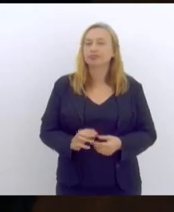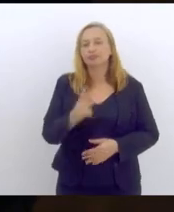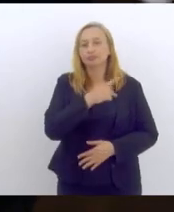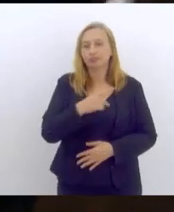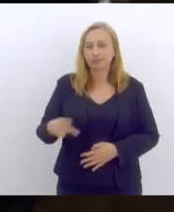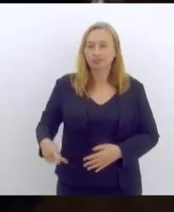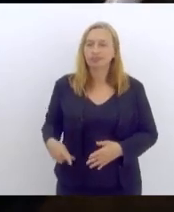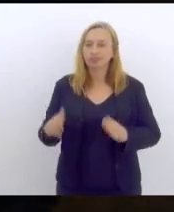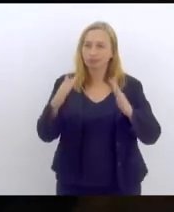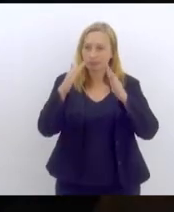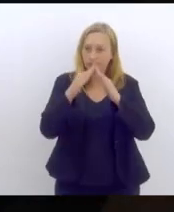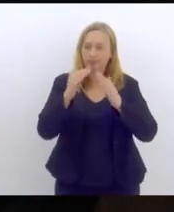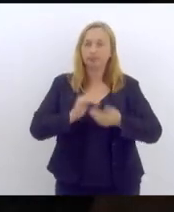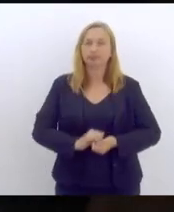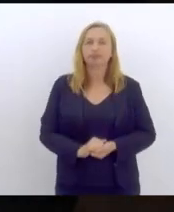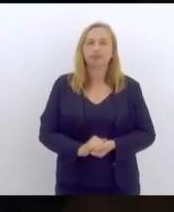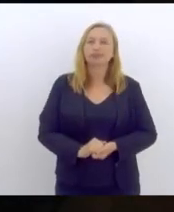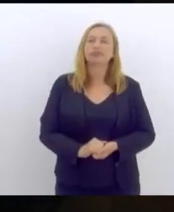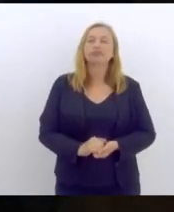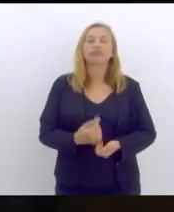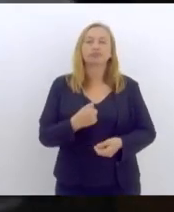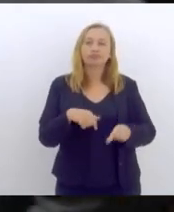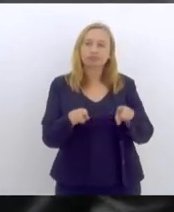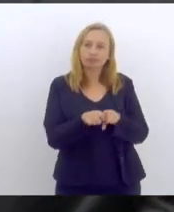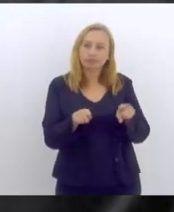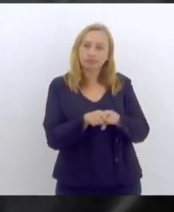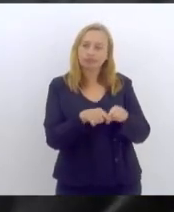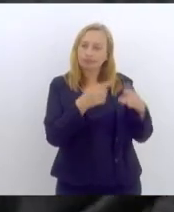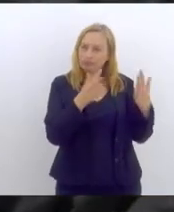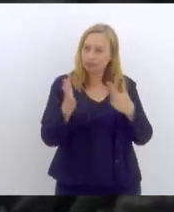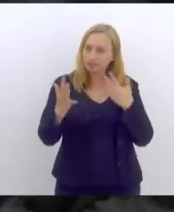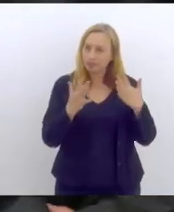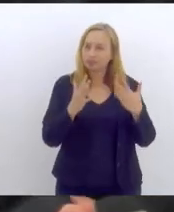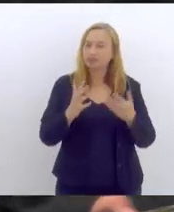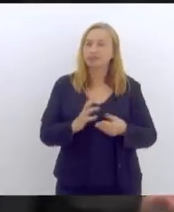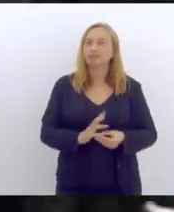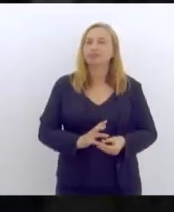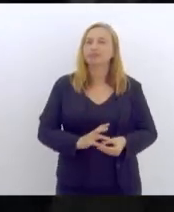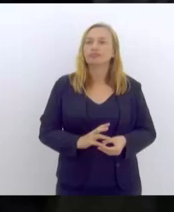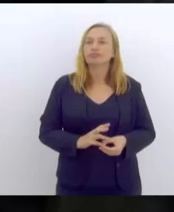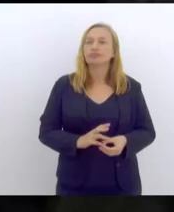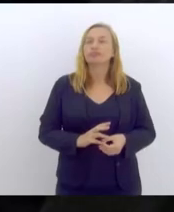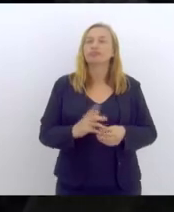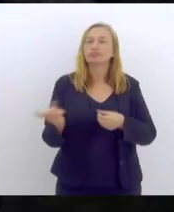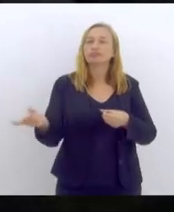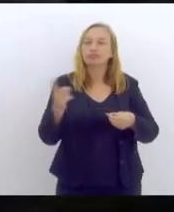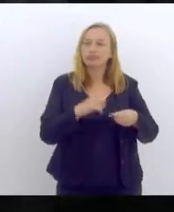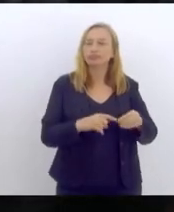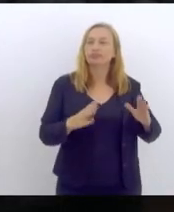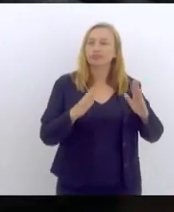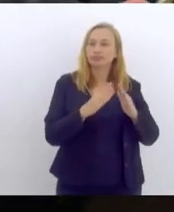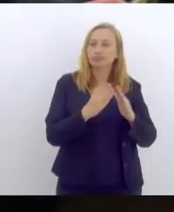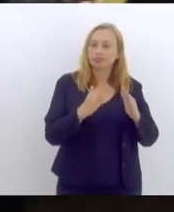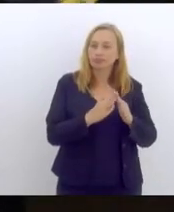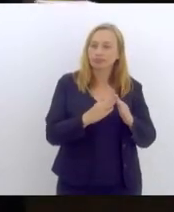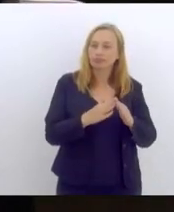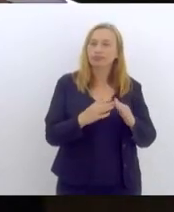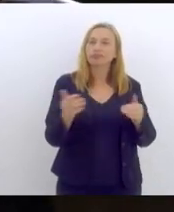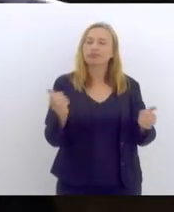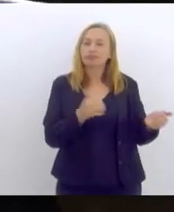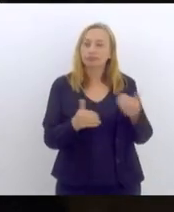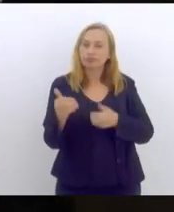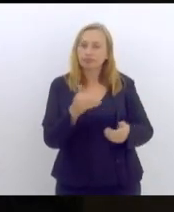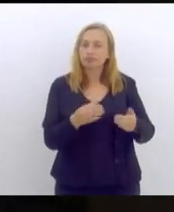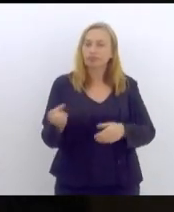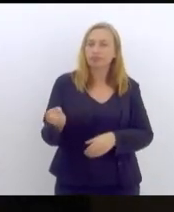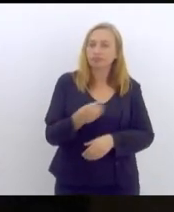presidente. Eu também quero cumprimentar os pares que retornaram a esta casa, todos que estão chegando agora pelo seu